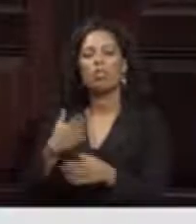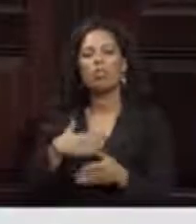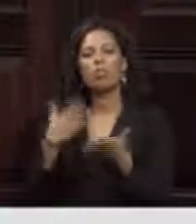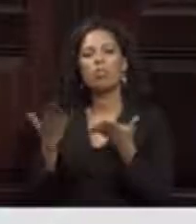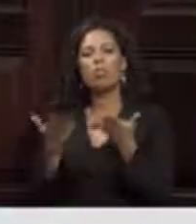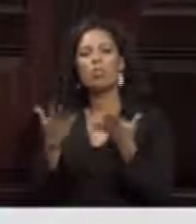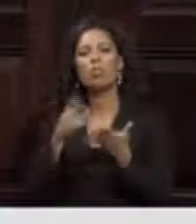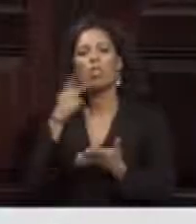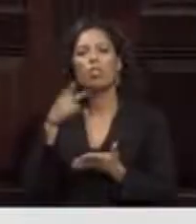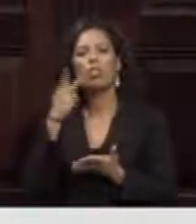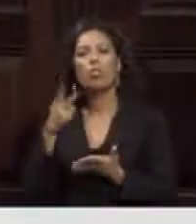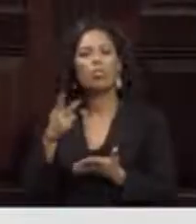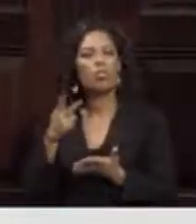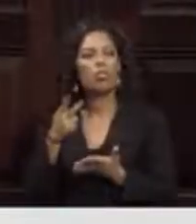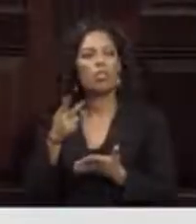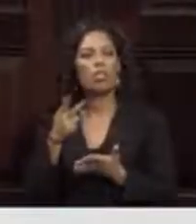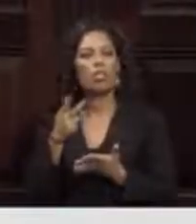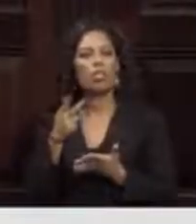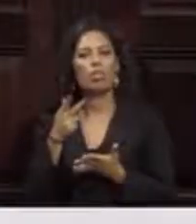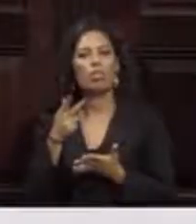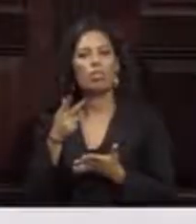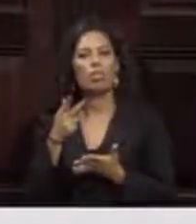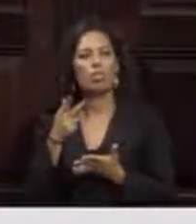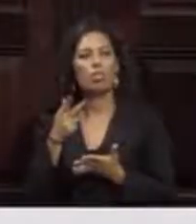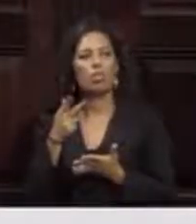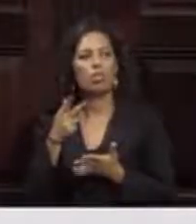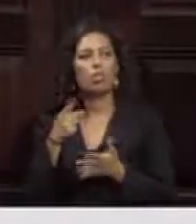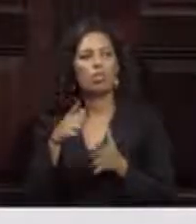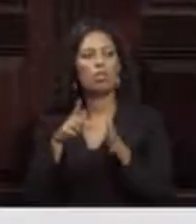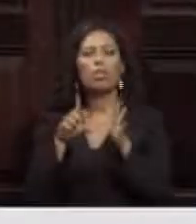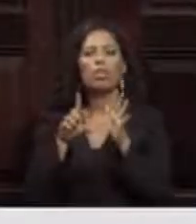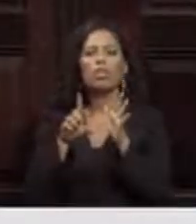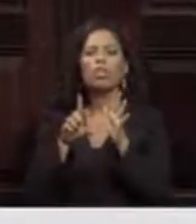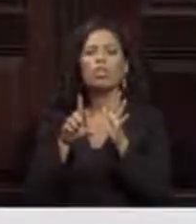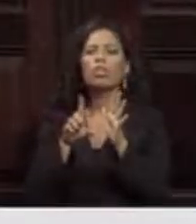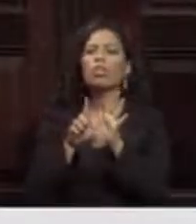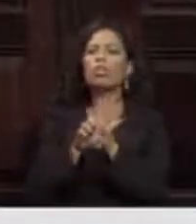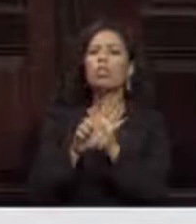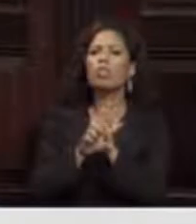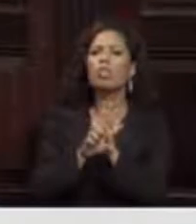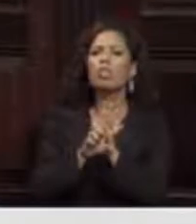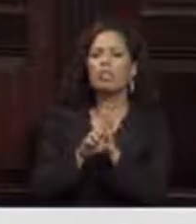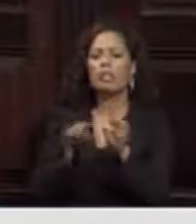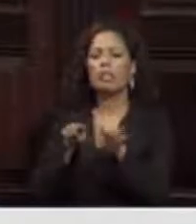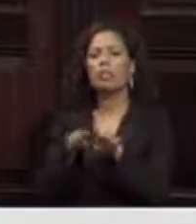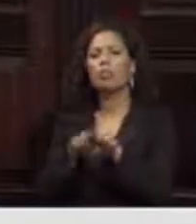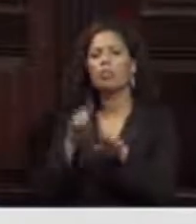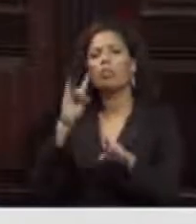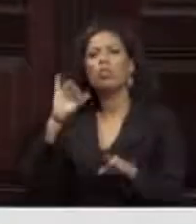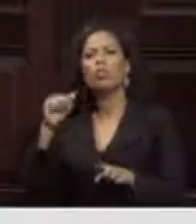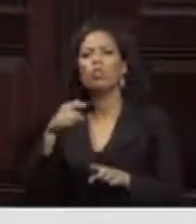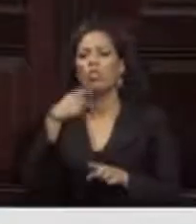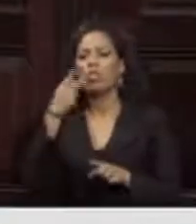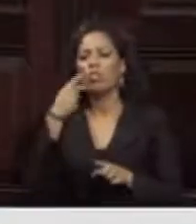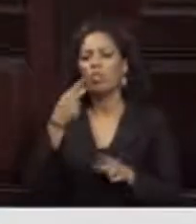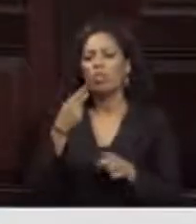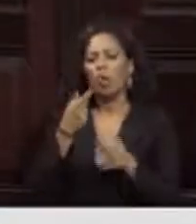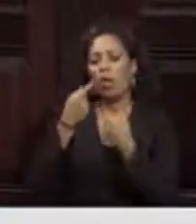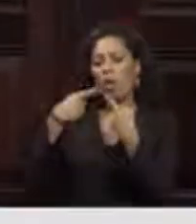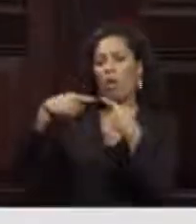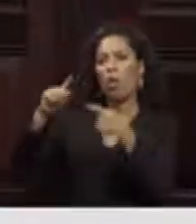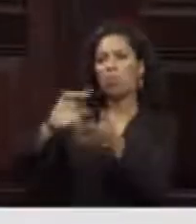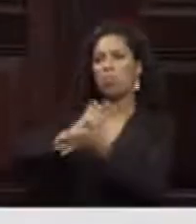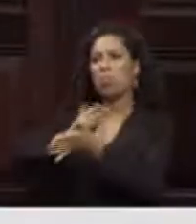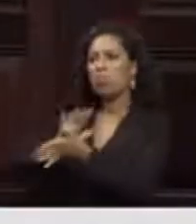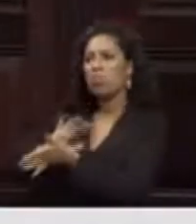há, na realidade, a lei do Dia de Combate à Homofobia é ainda mais antiga. O Cláudio Nascimento